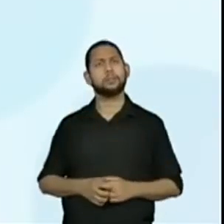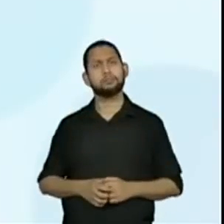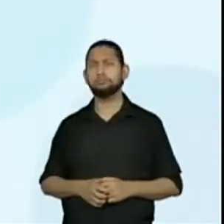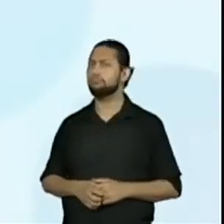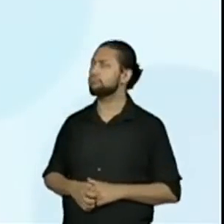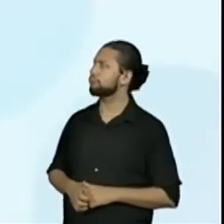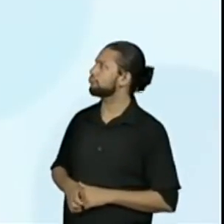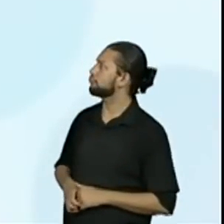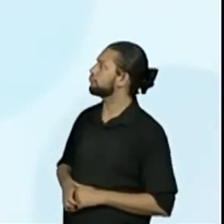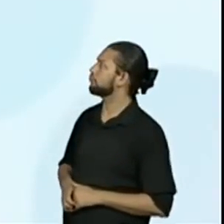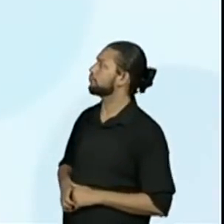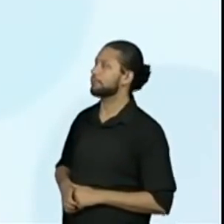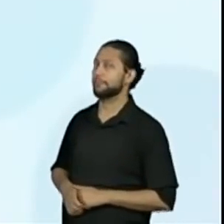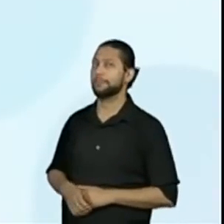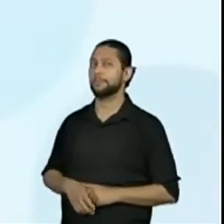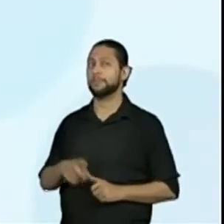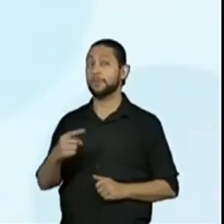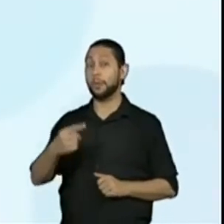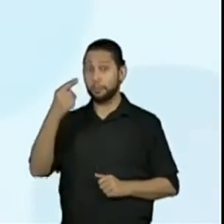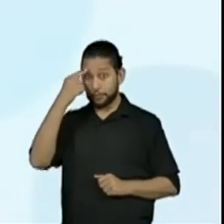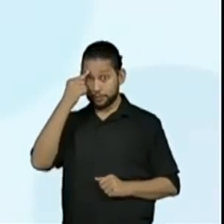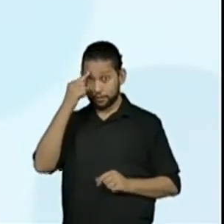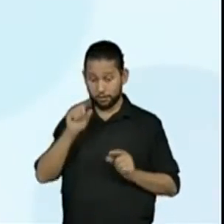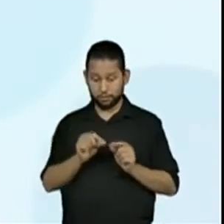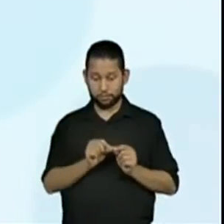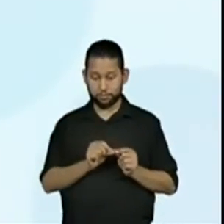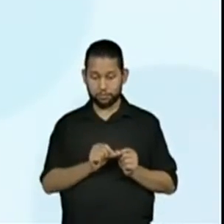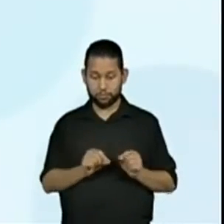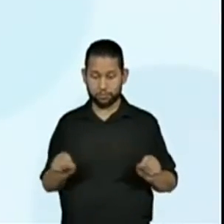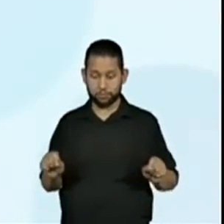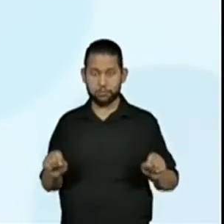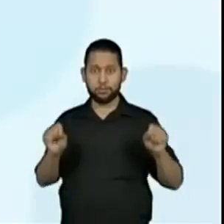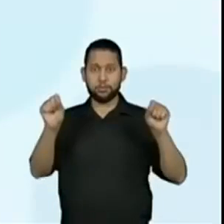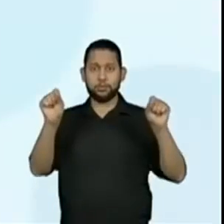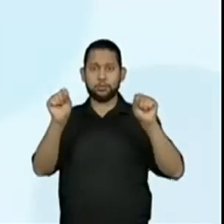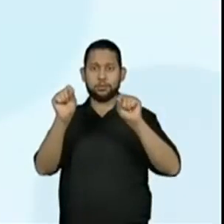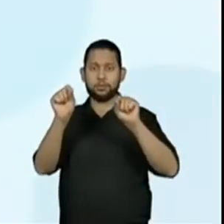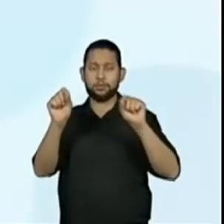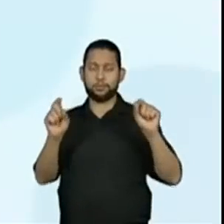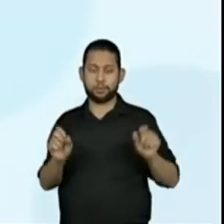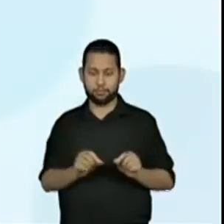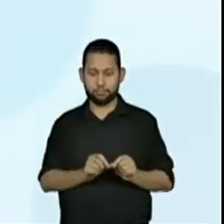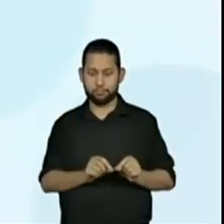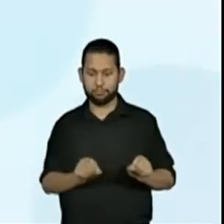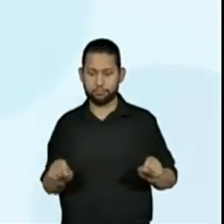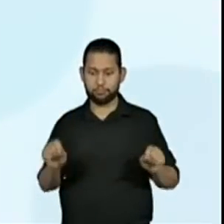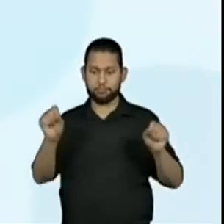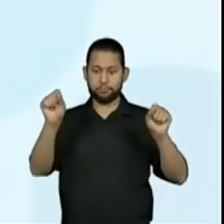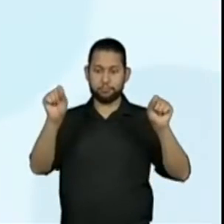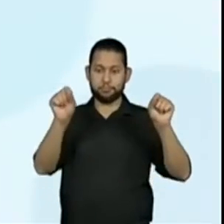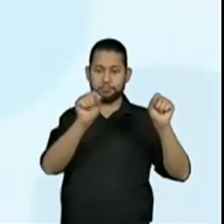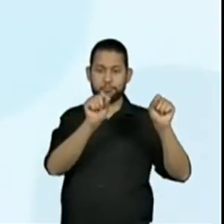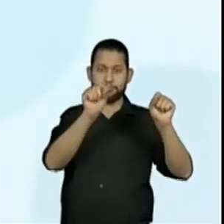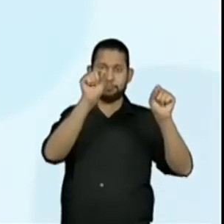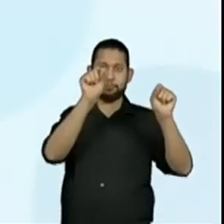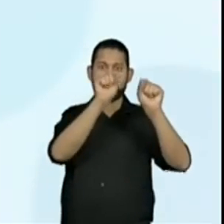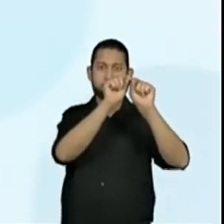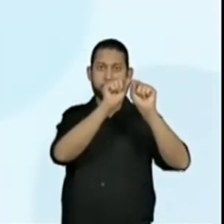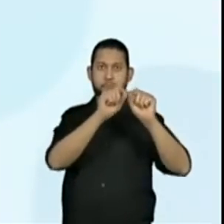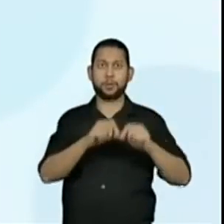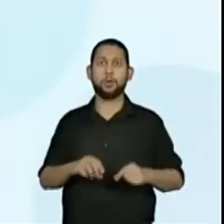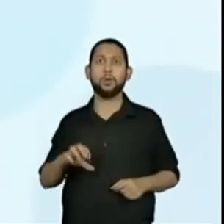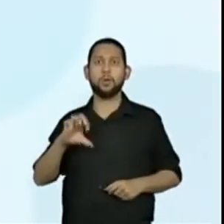Então vamos pensar no perímetro vamos somar 9 +